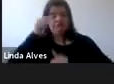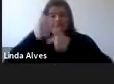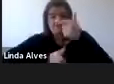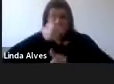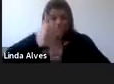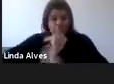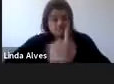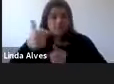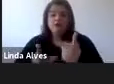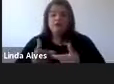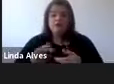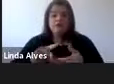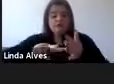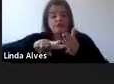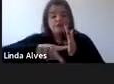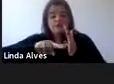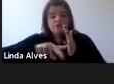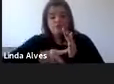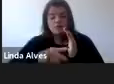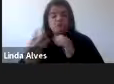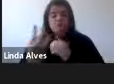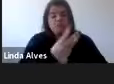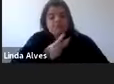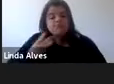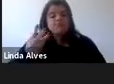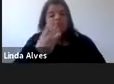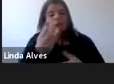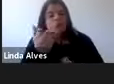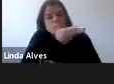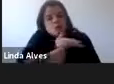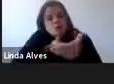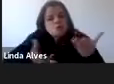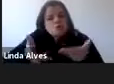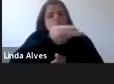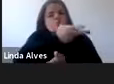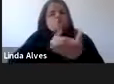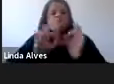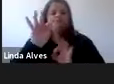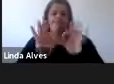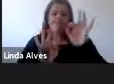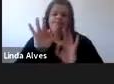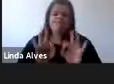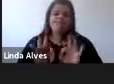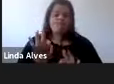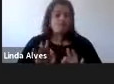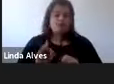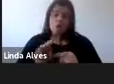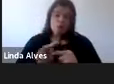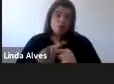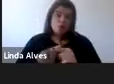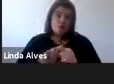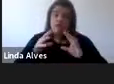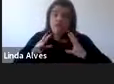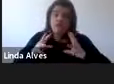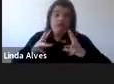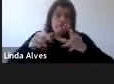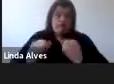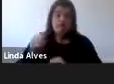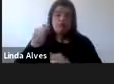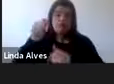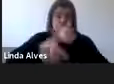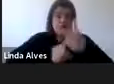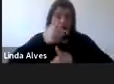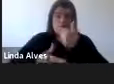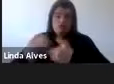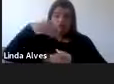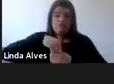sindicatos de fazer uma bancada conjunta para fazer essa reestruturação, porque atende trabalhadores da Volkswagen do Brasil como um todo. Então, ficou decidido nessa